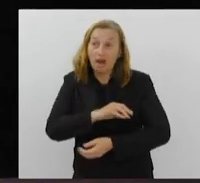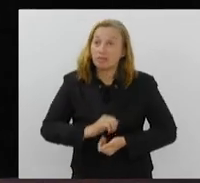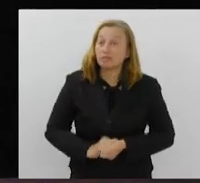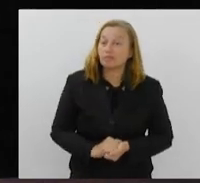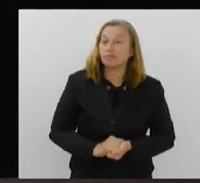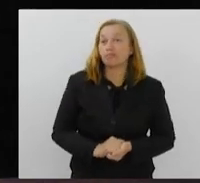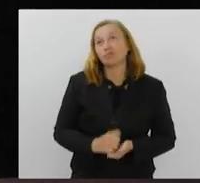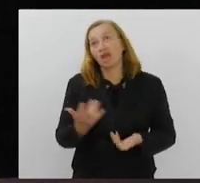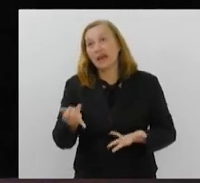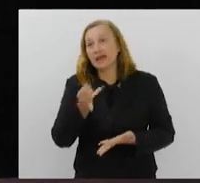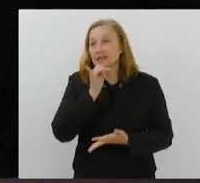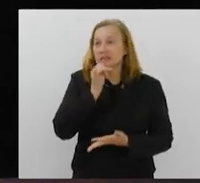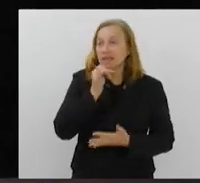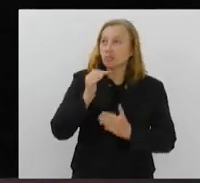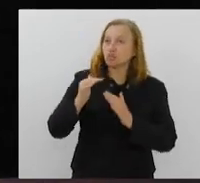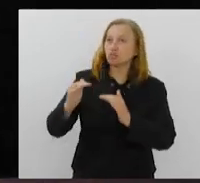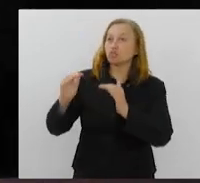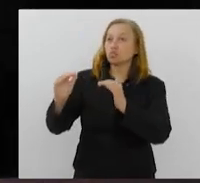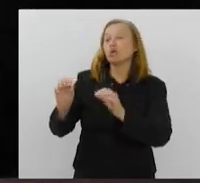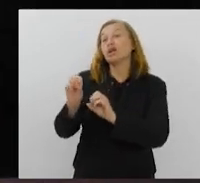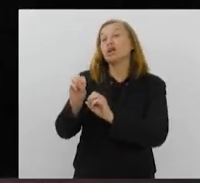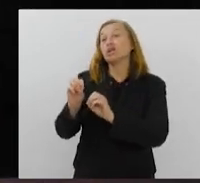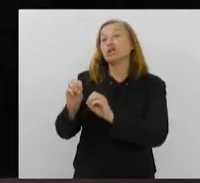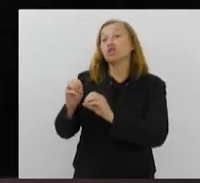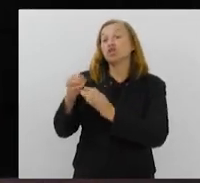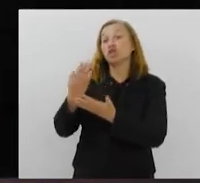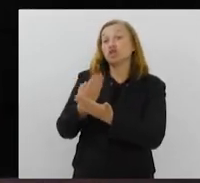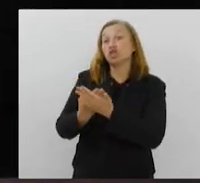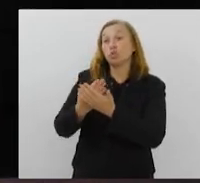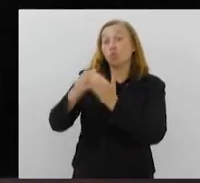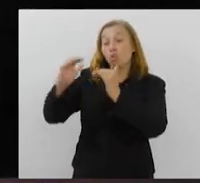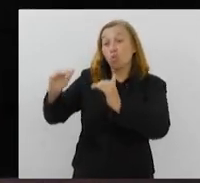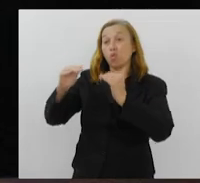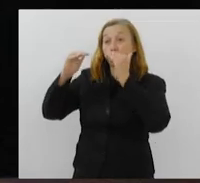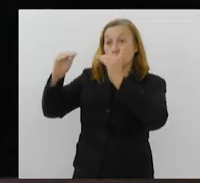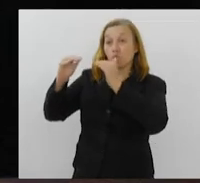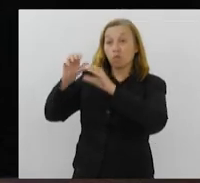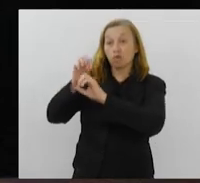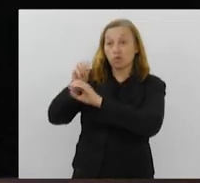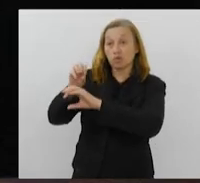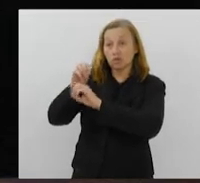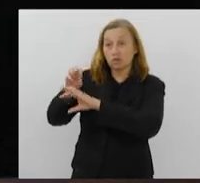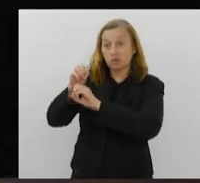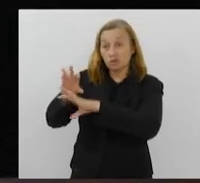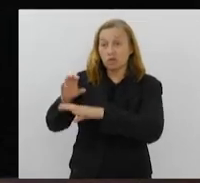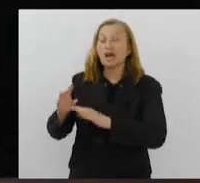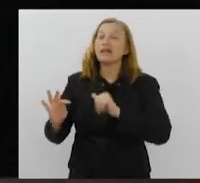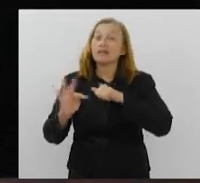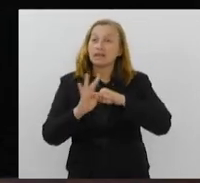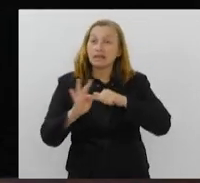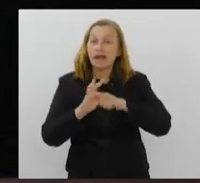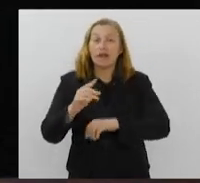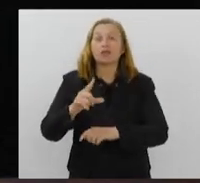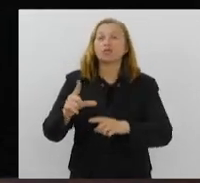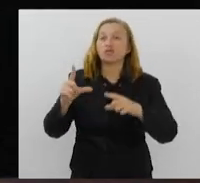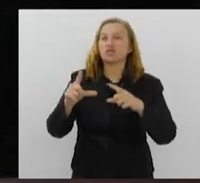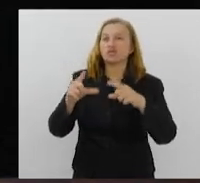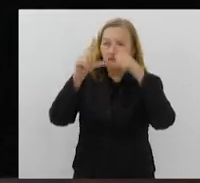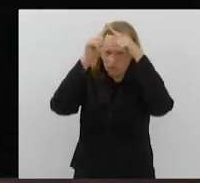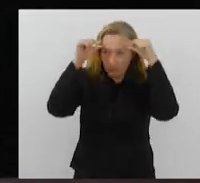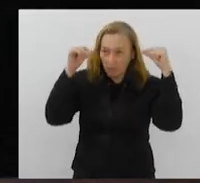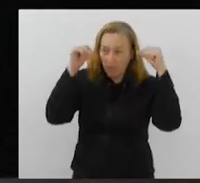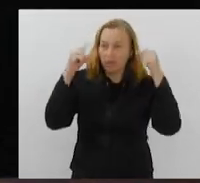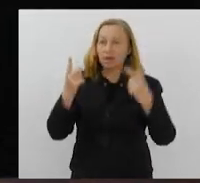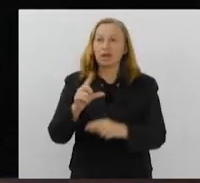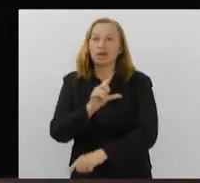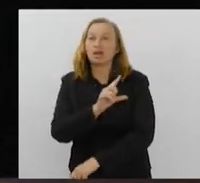trabalhadores, inclusive em nível superior, eu recebi no meu gabinete também trabalhadores da saúde, técnicos de enfermagem,